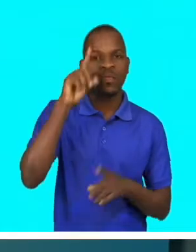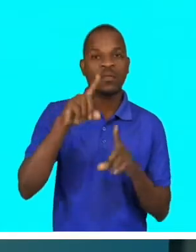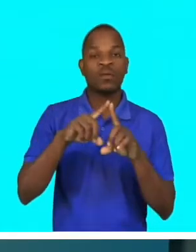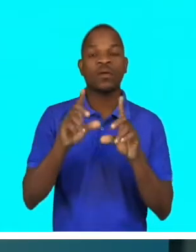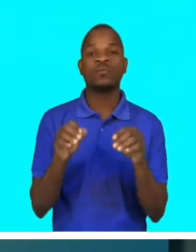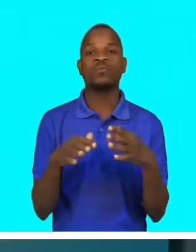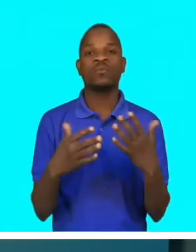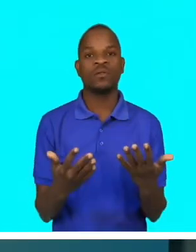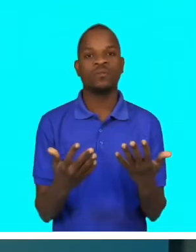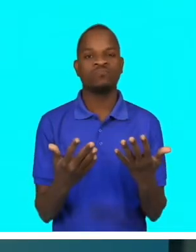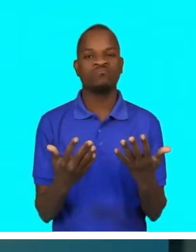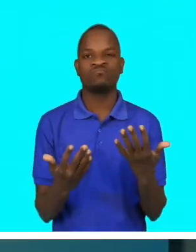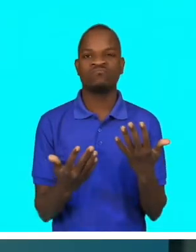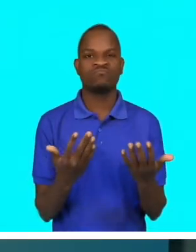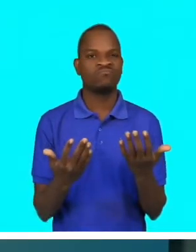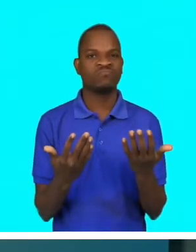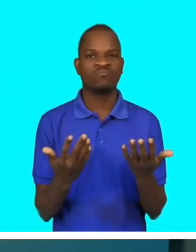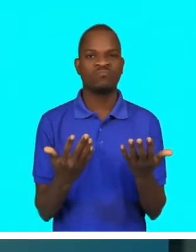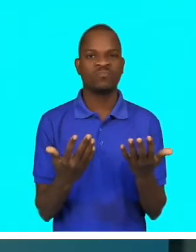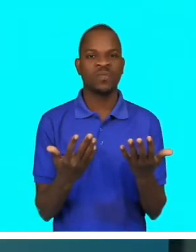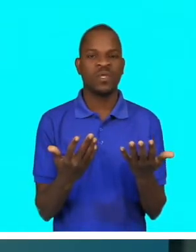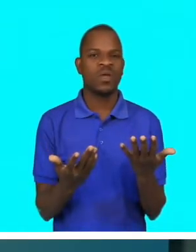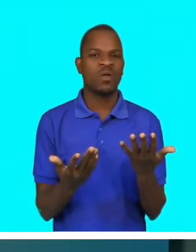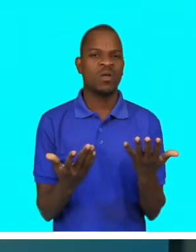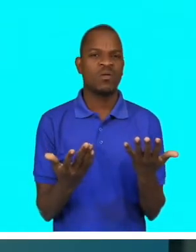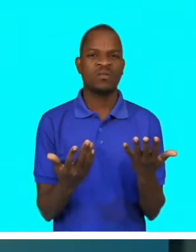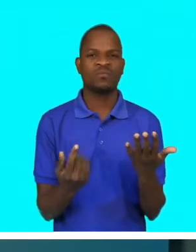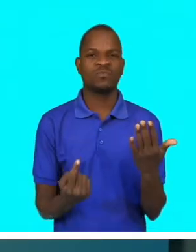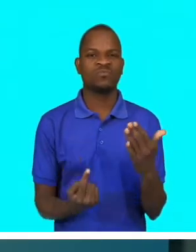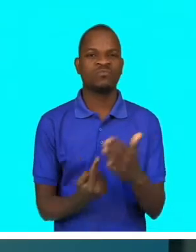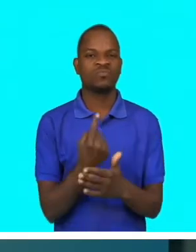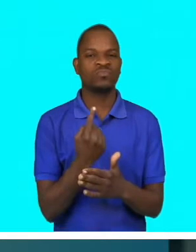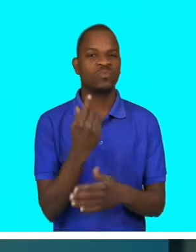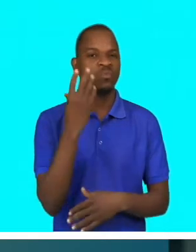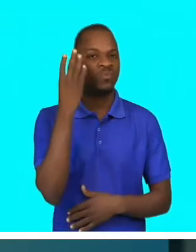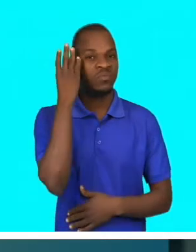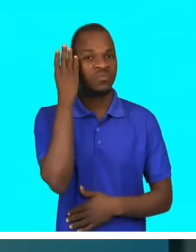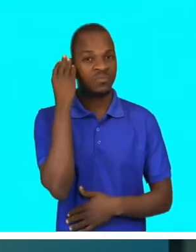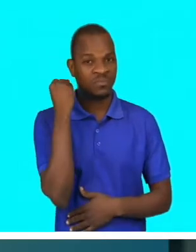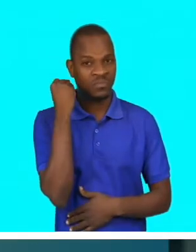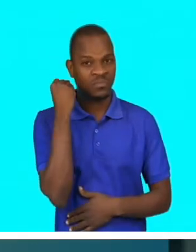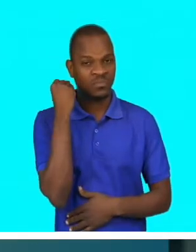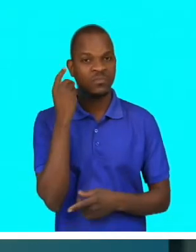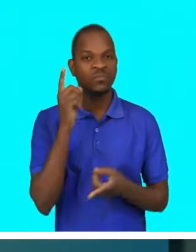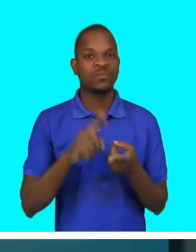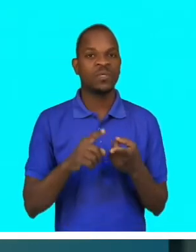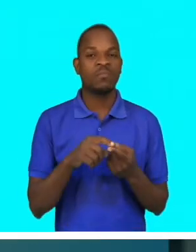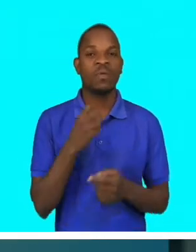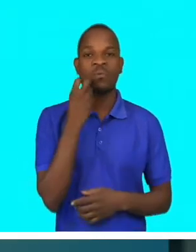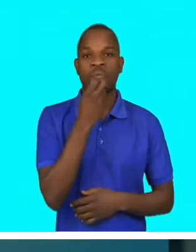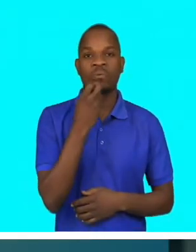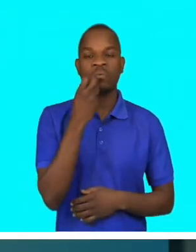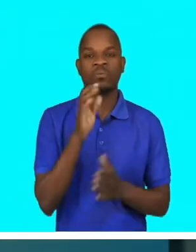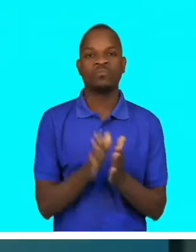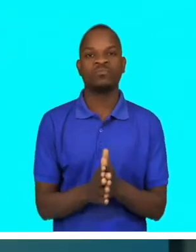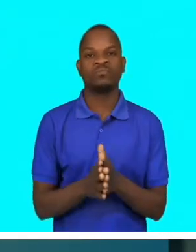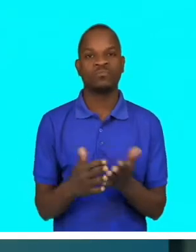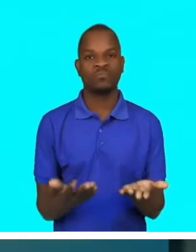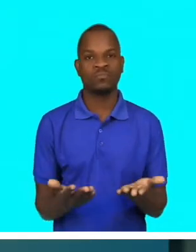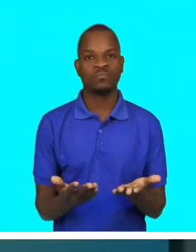não ouvir e ficou sem falar.